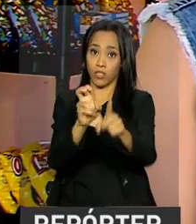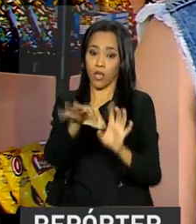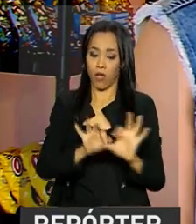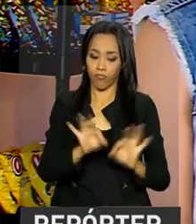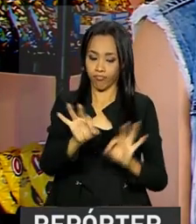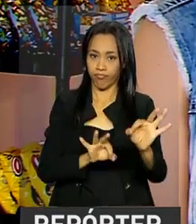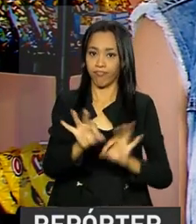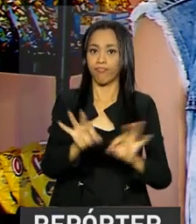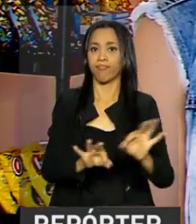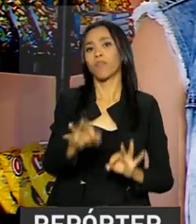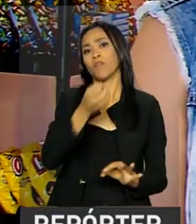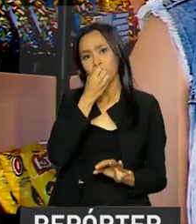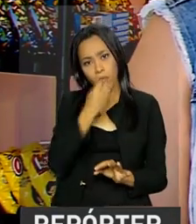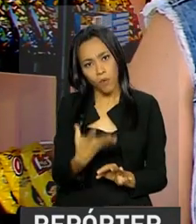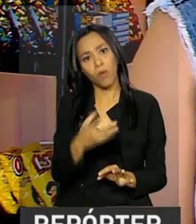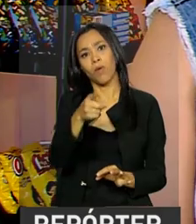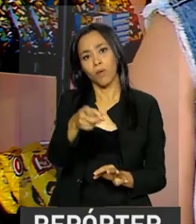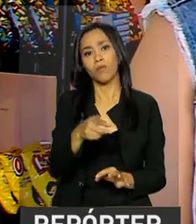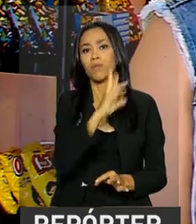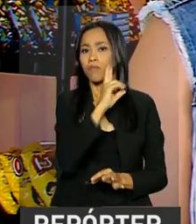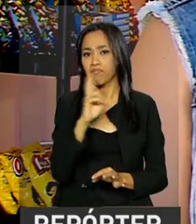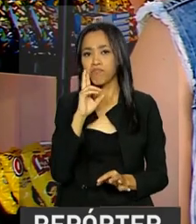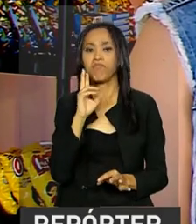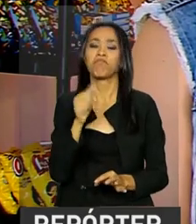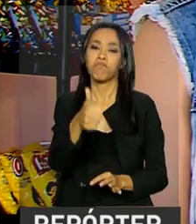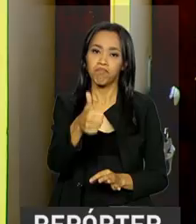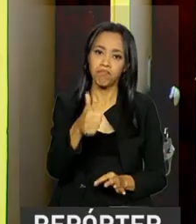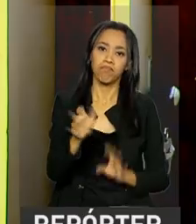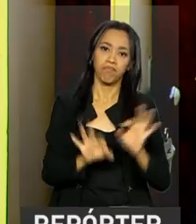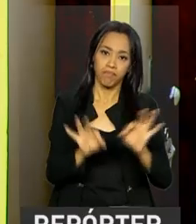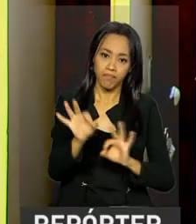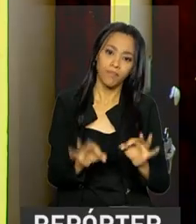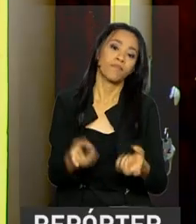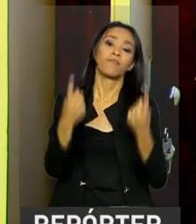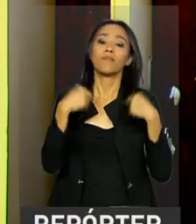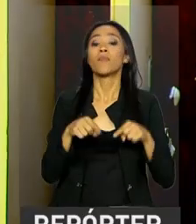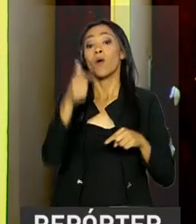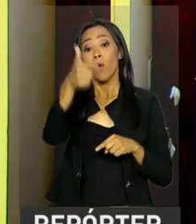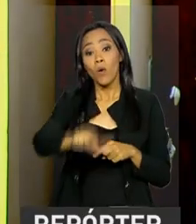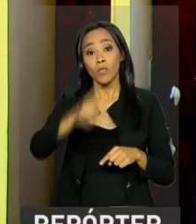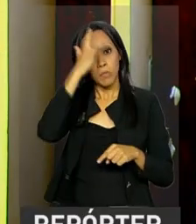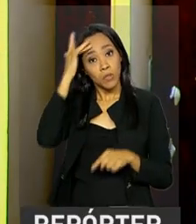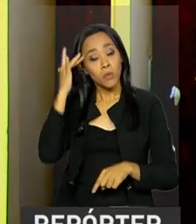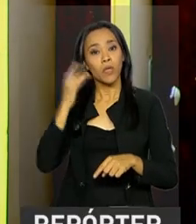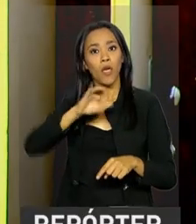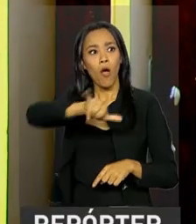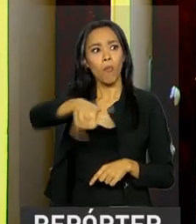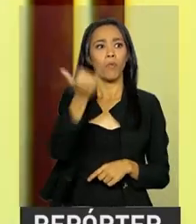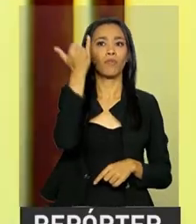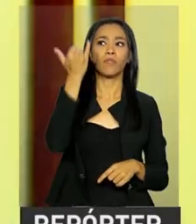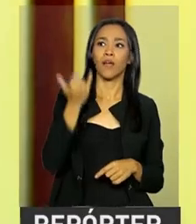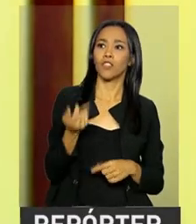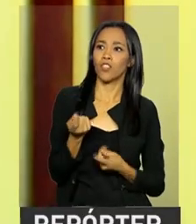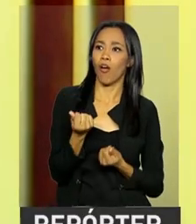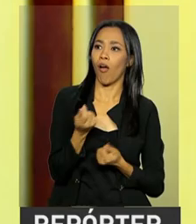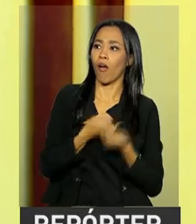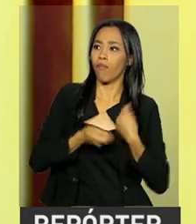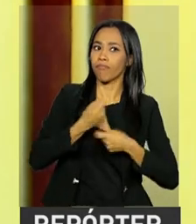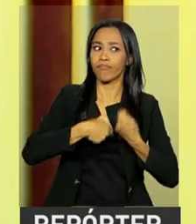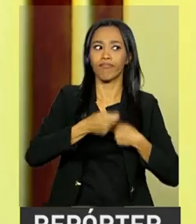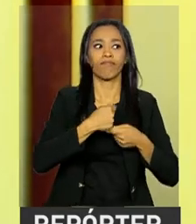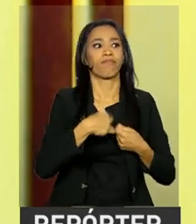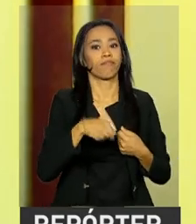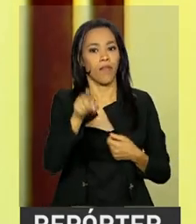bem melhor, superou a nossa expectativa. Quem também viu na chegada da energia eólica uma oportunidade de